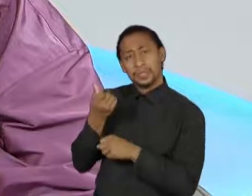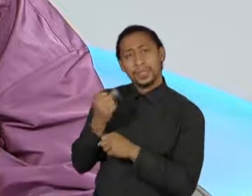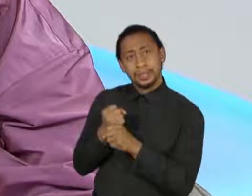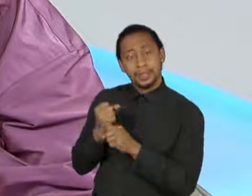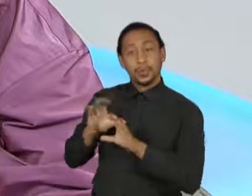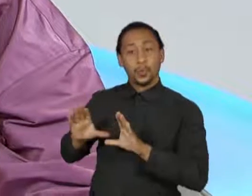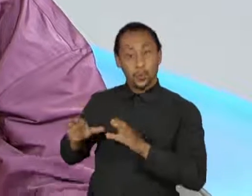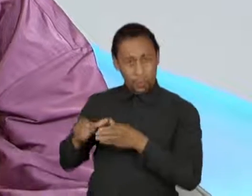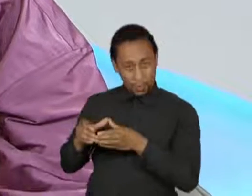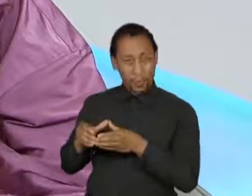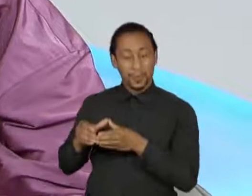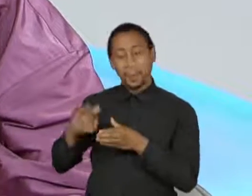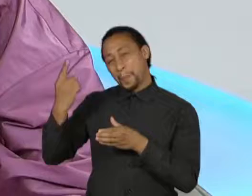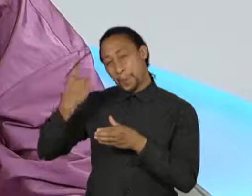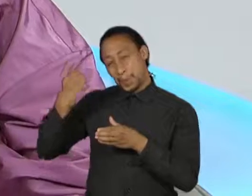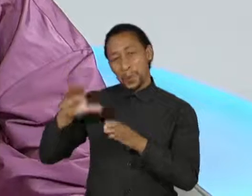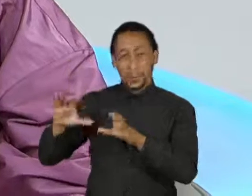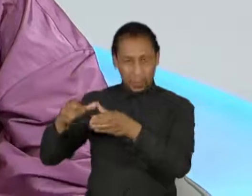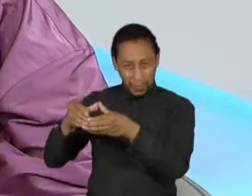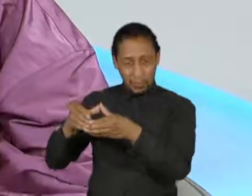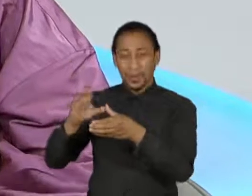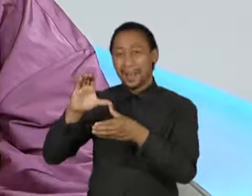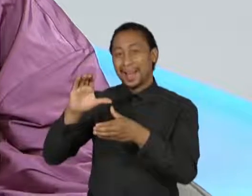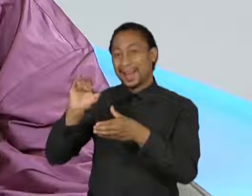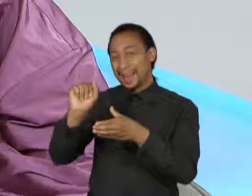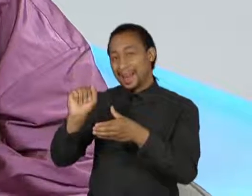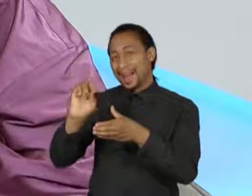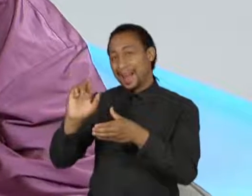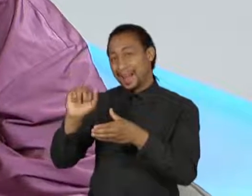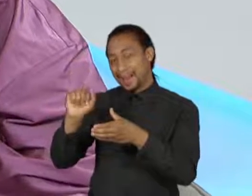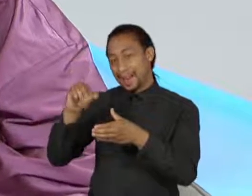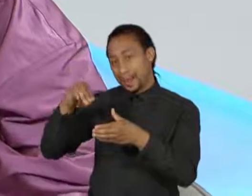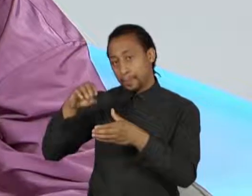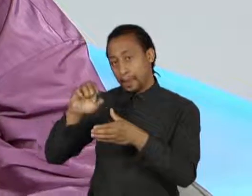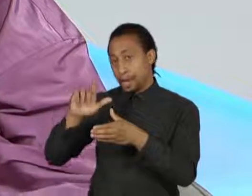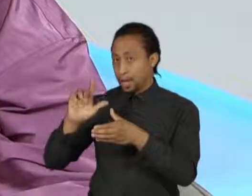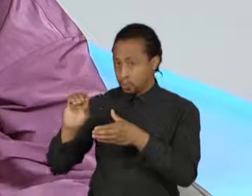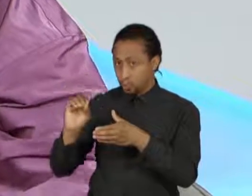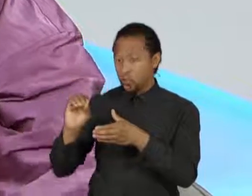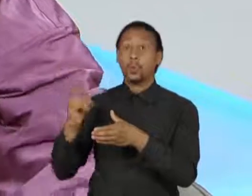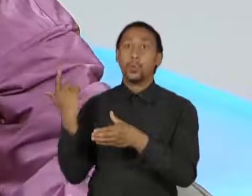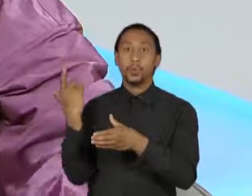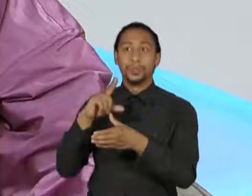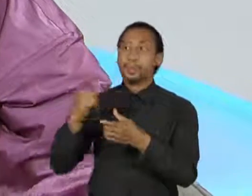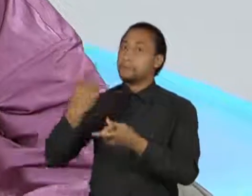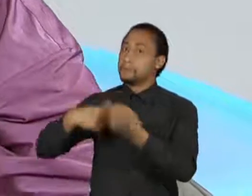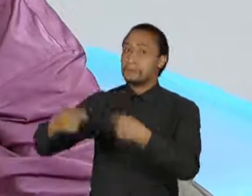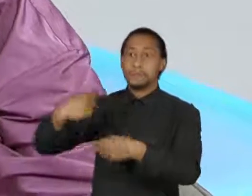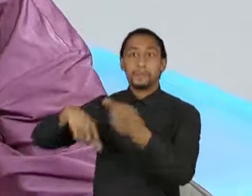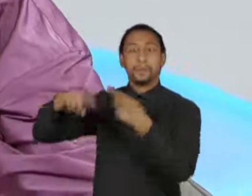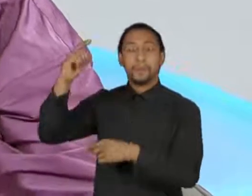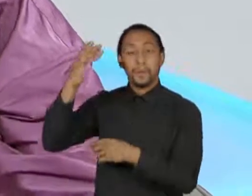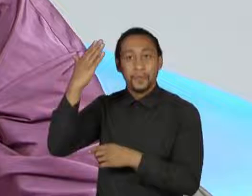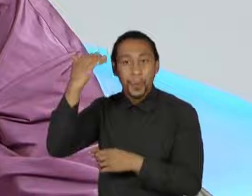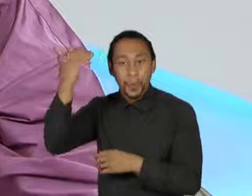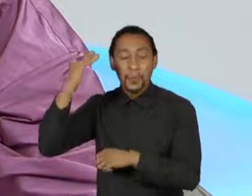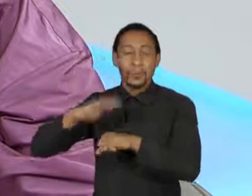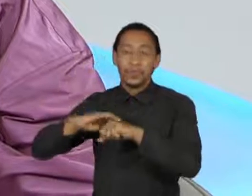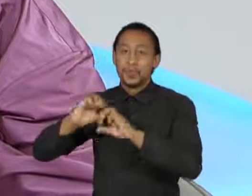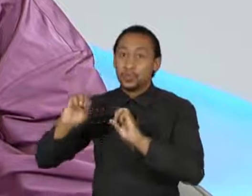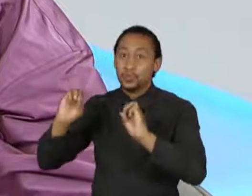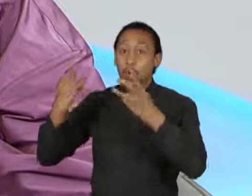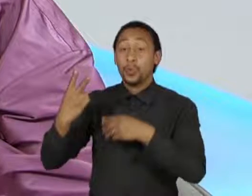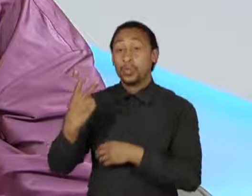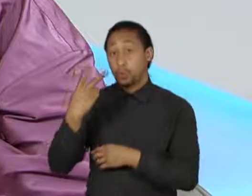os Caramelos, que foi minha primeira banda, que foi pelo lugar onde eu fui conhecida, que foi pelo lugar onde eu fiz os meus muitos shows e 2 discos,